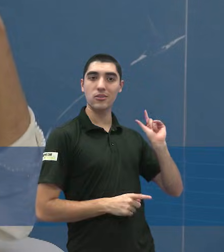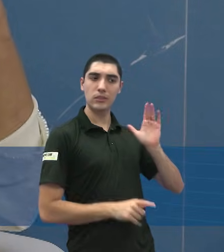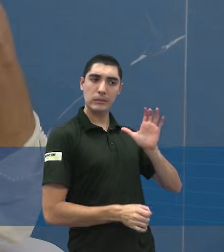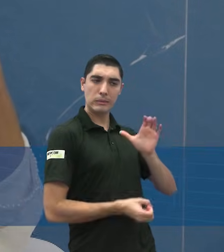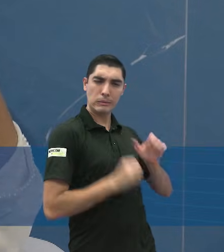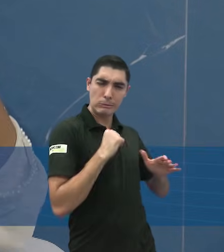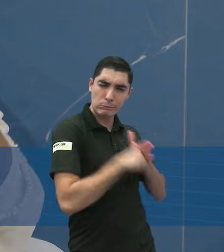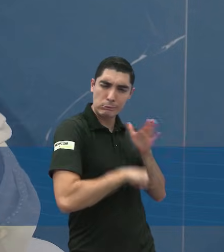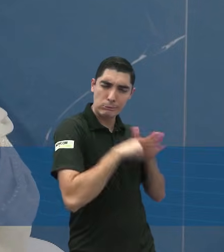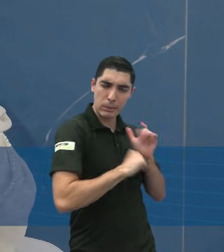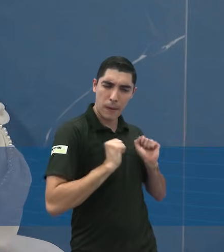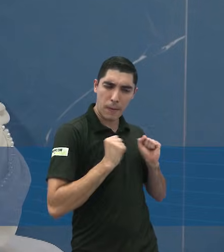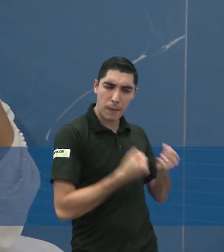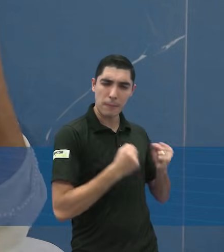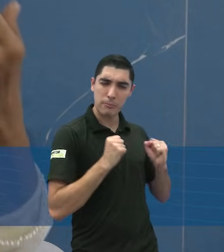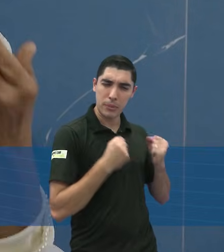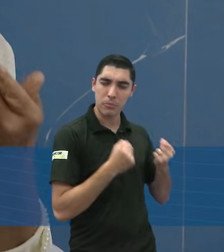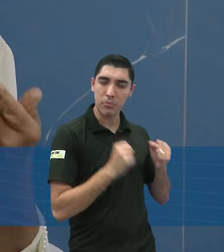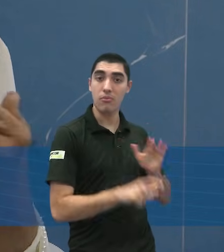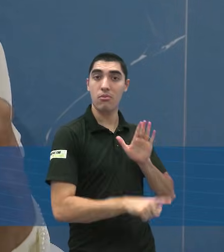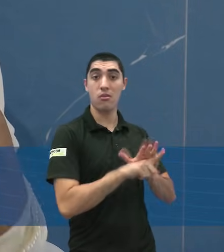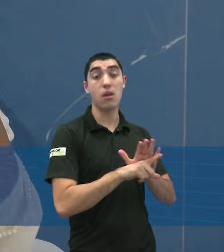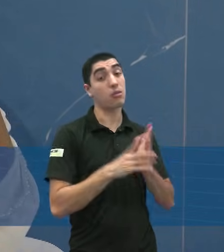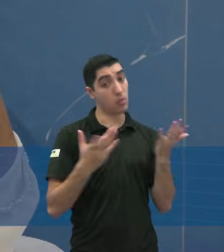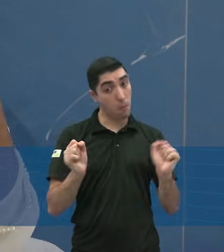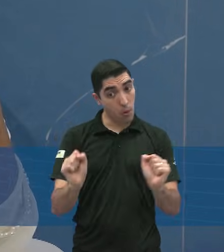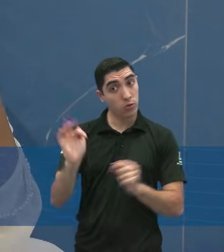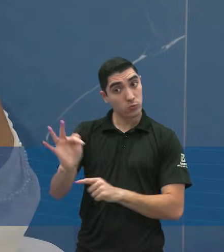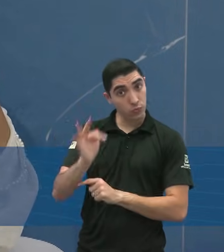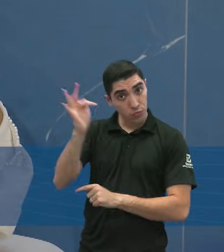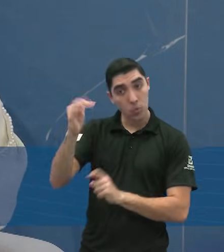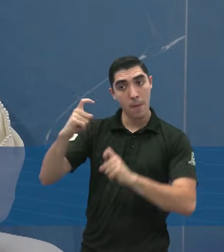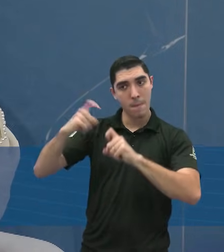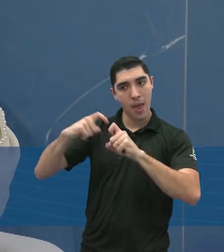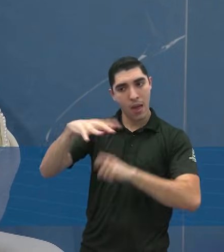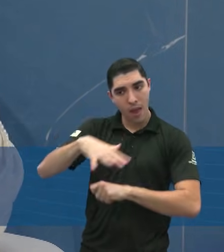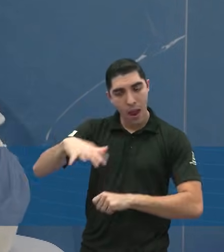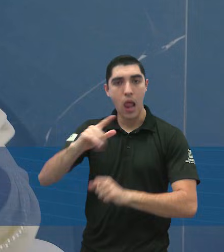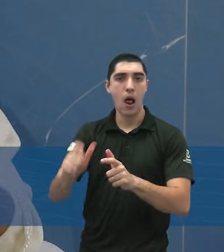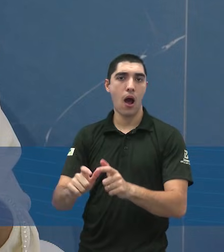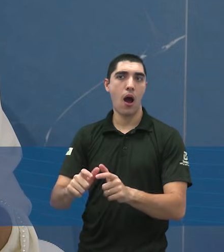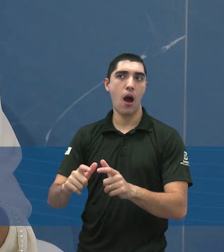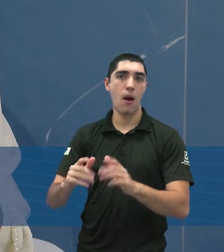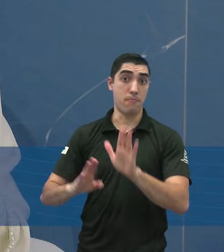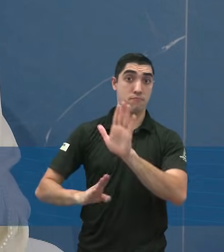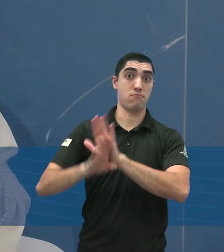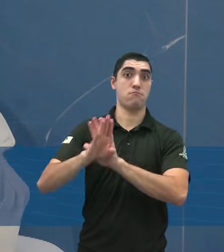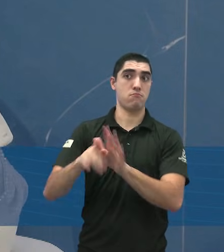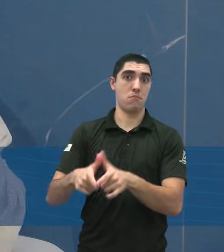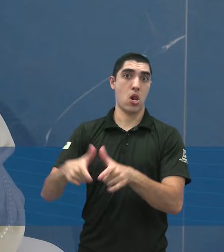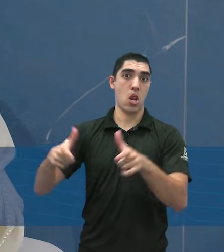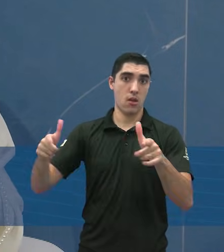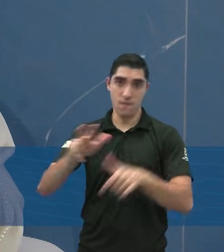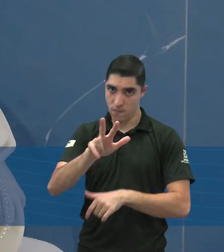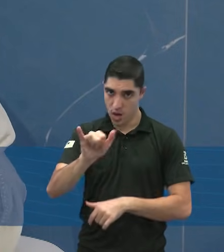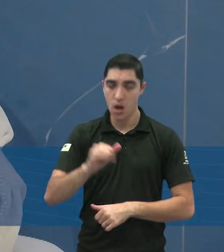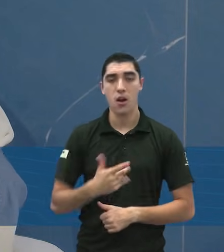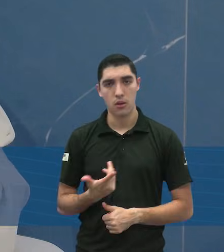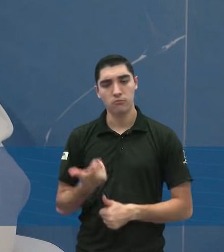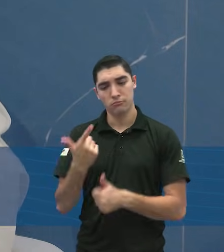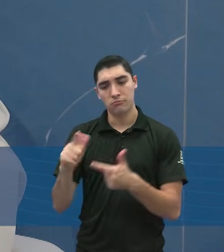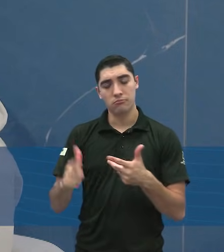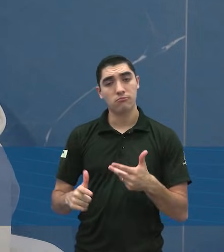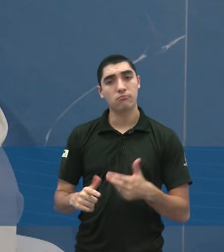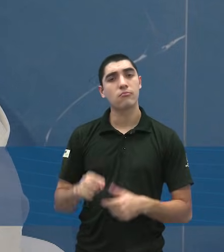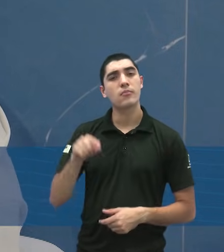Então, é de se esperar que tenha depois um aumento na medicina, na área de ciência e tecnologia e tudo mais. Na